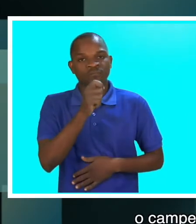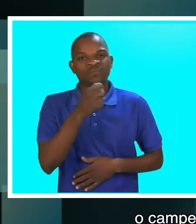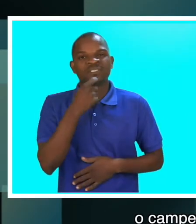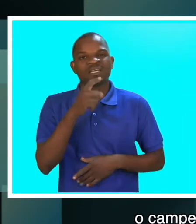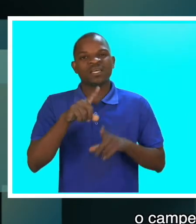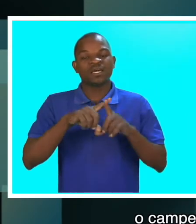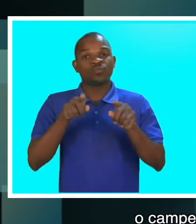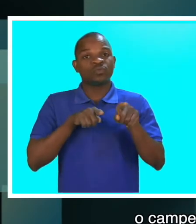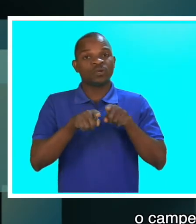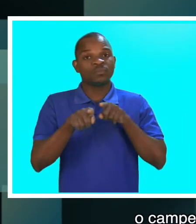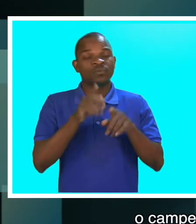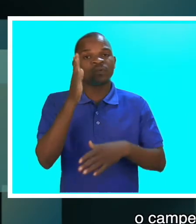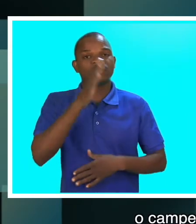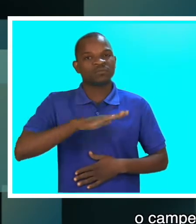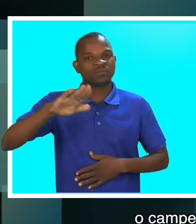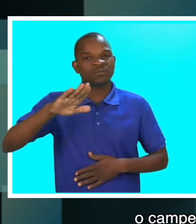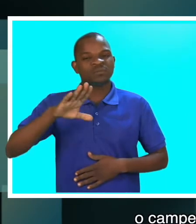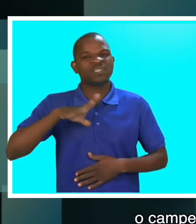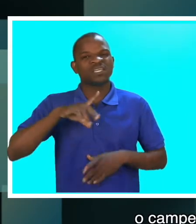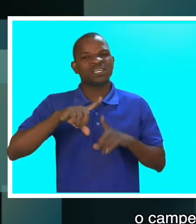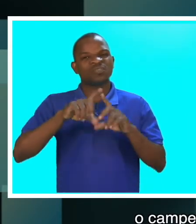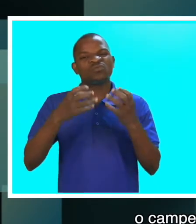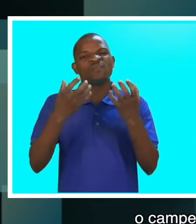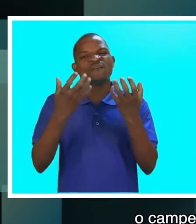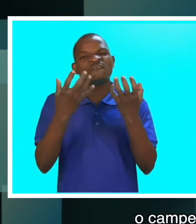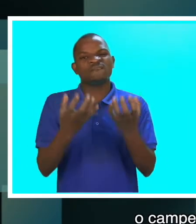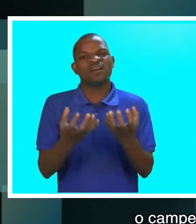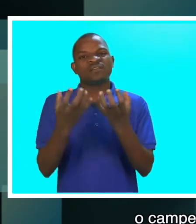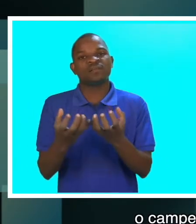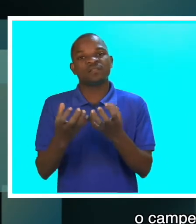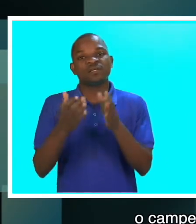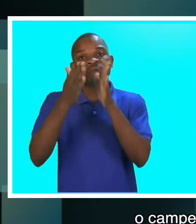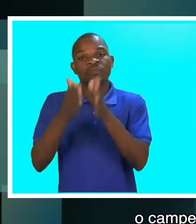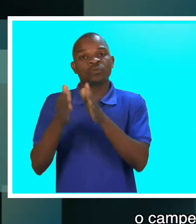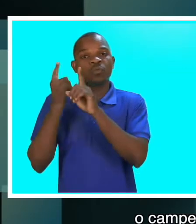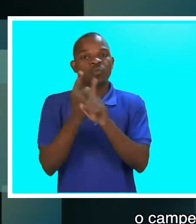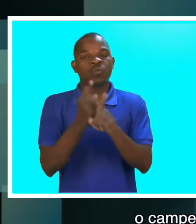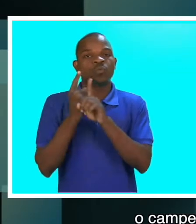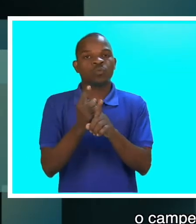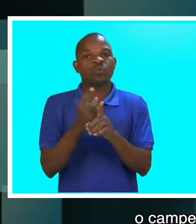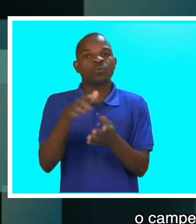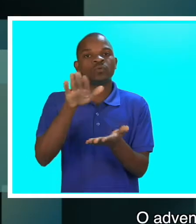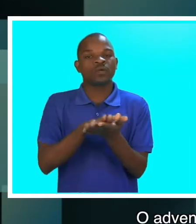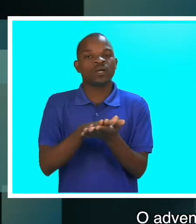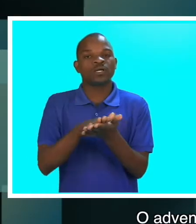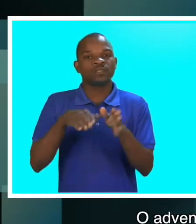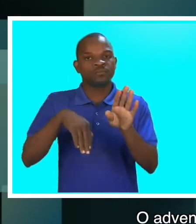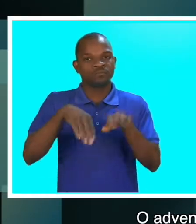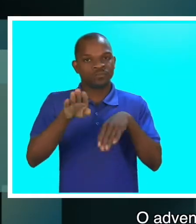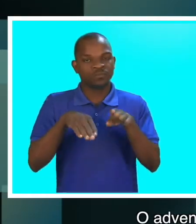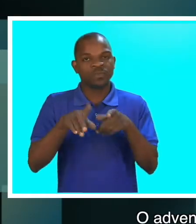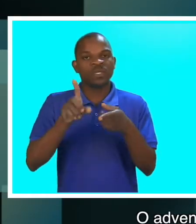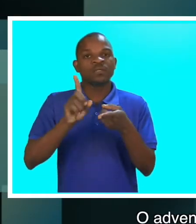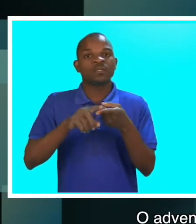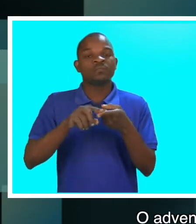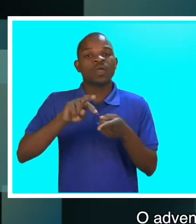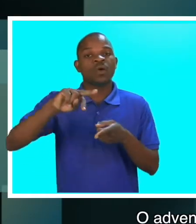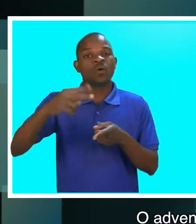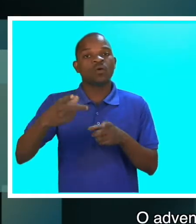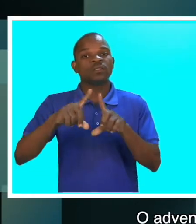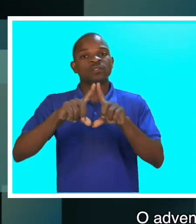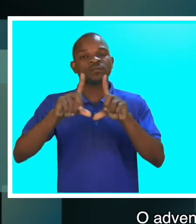Campeonato Nacional é manchado pela franca adesão do público aos campos. O advento de